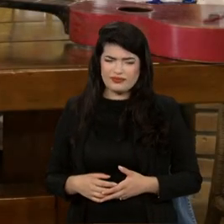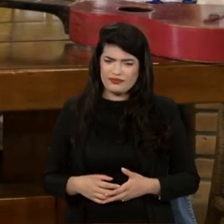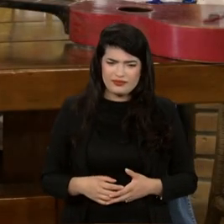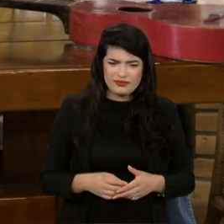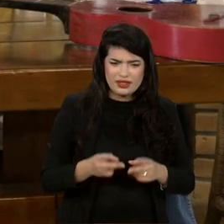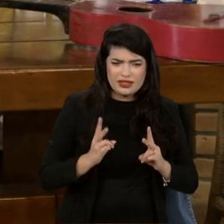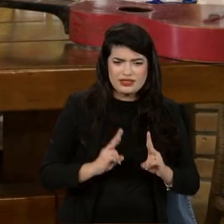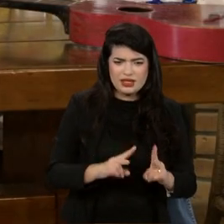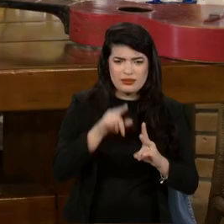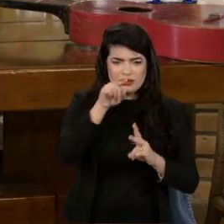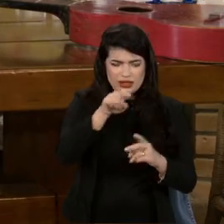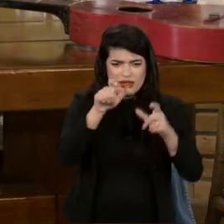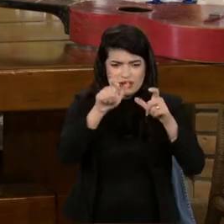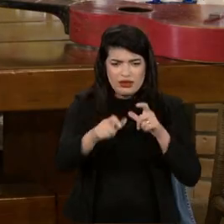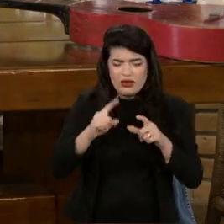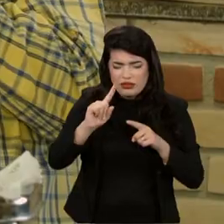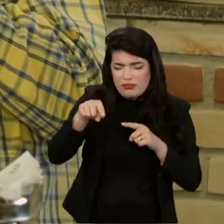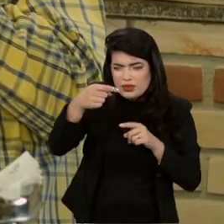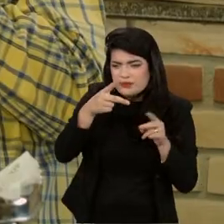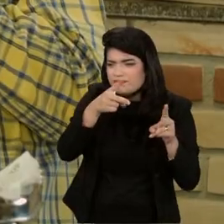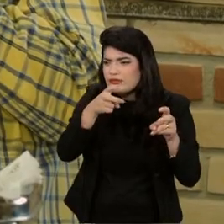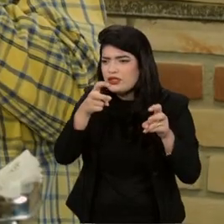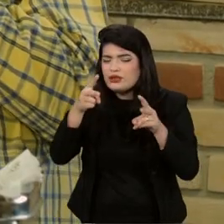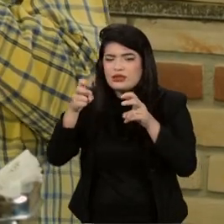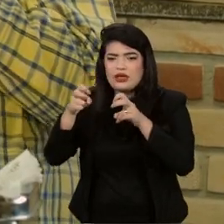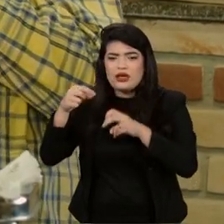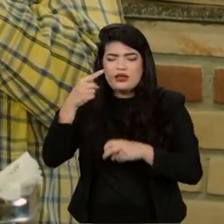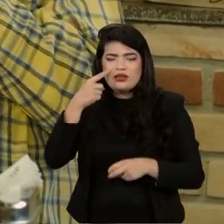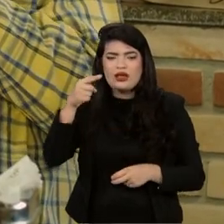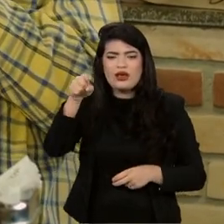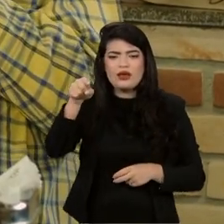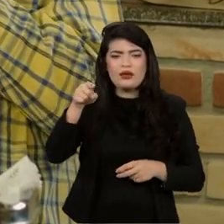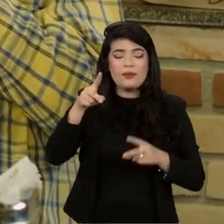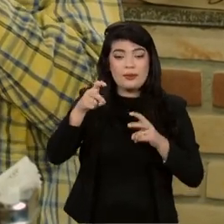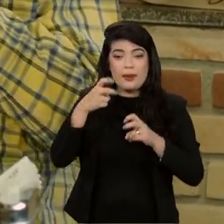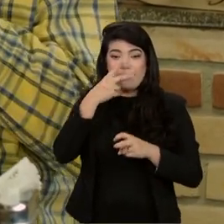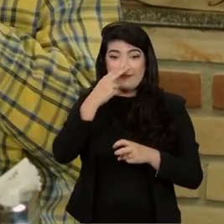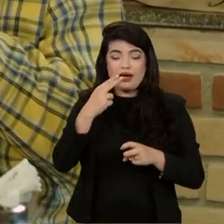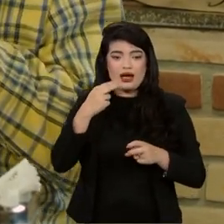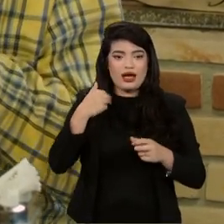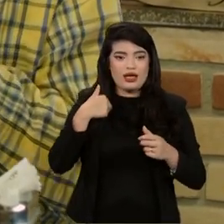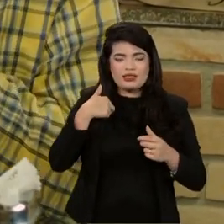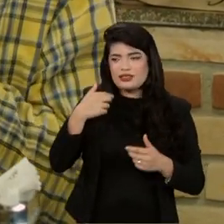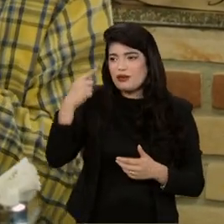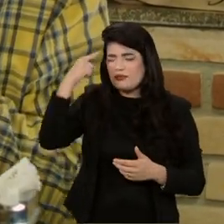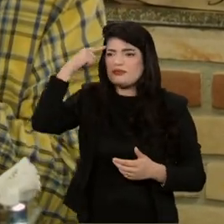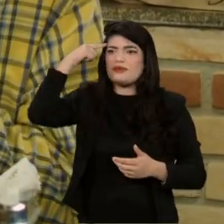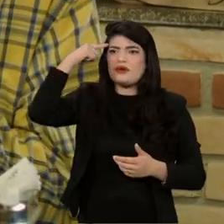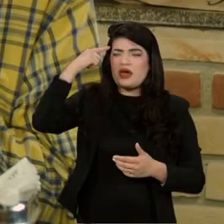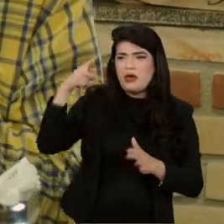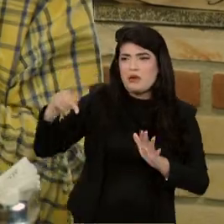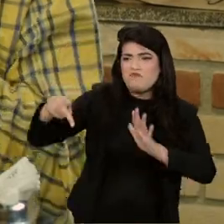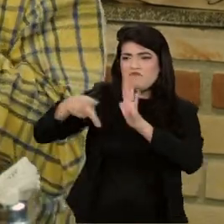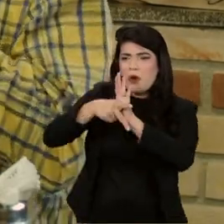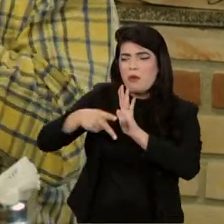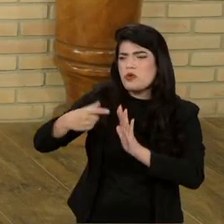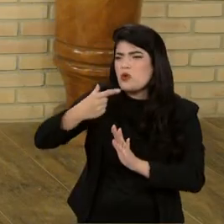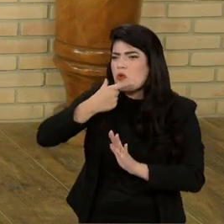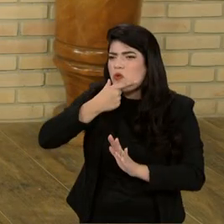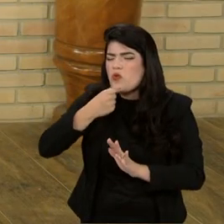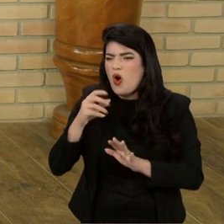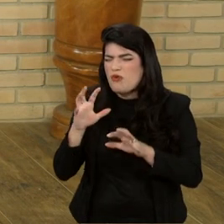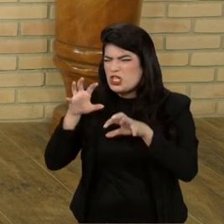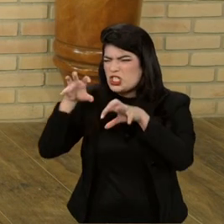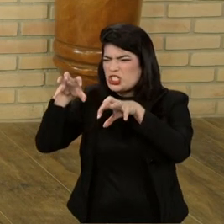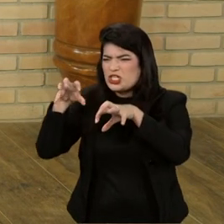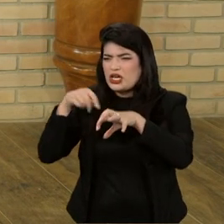Serafim, depois que viu o filho do bisogro, perdeu o juízo.